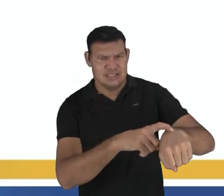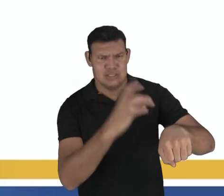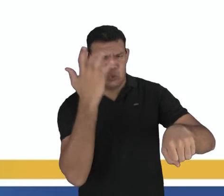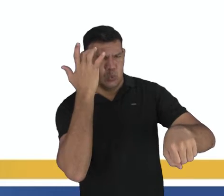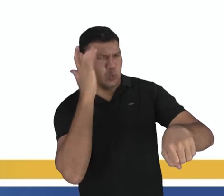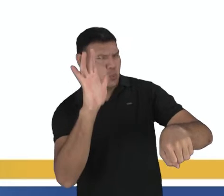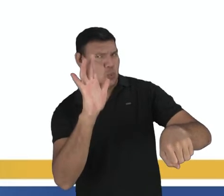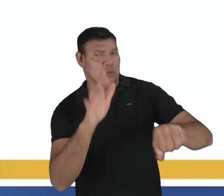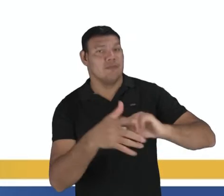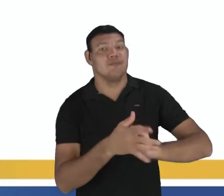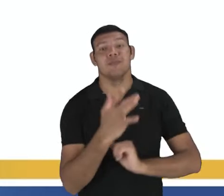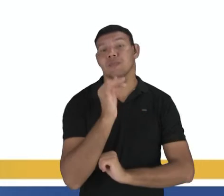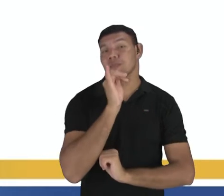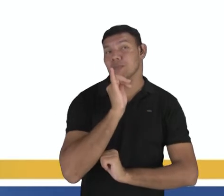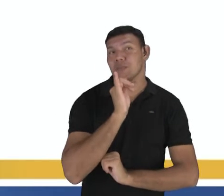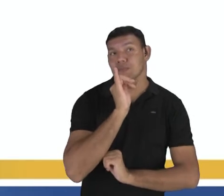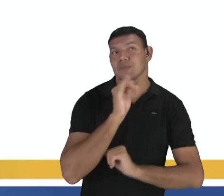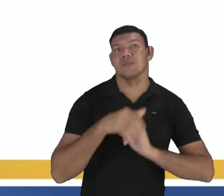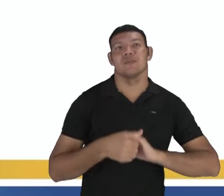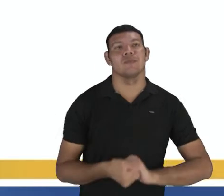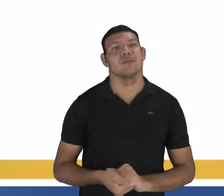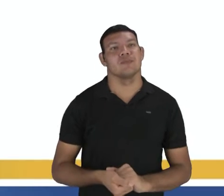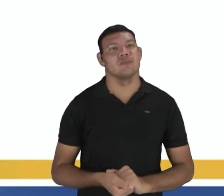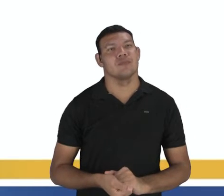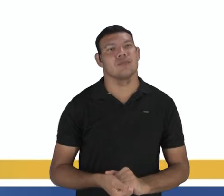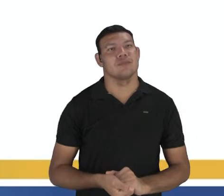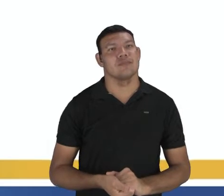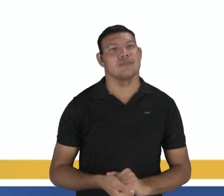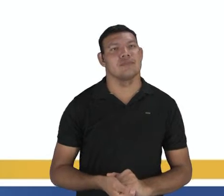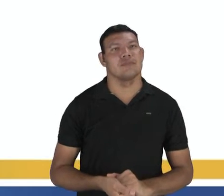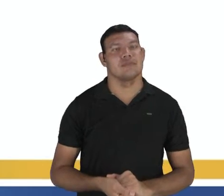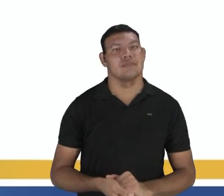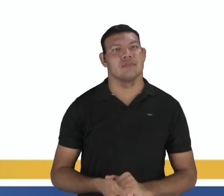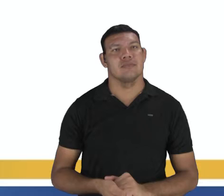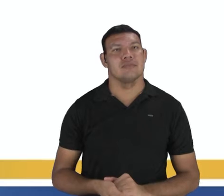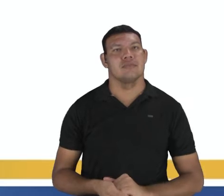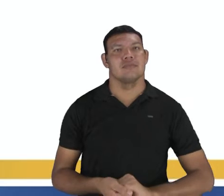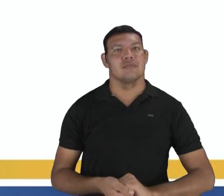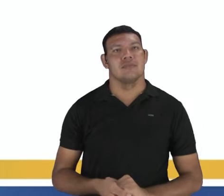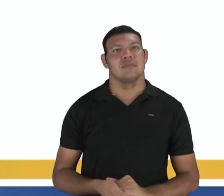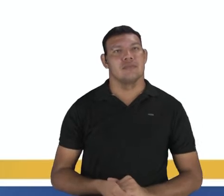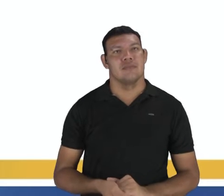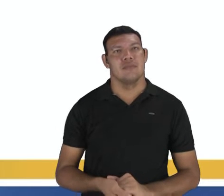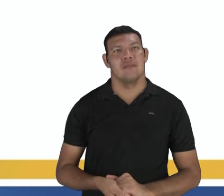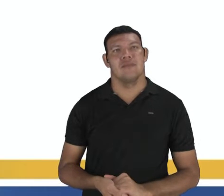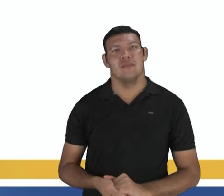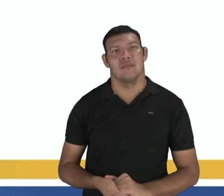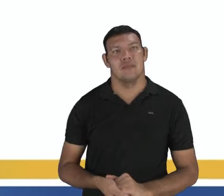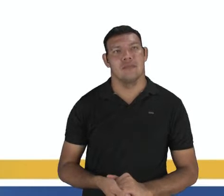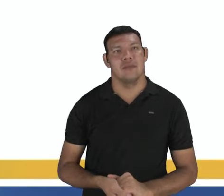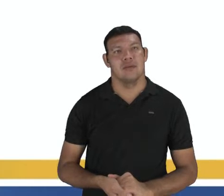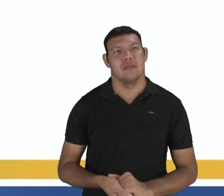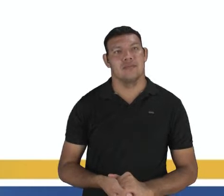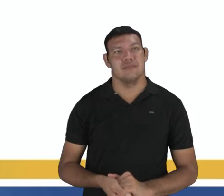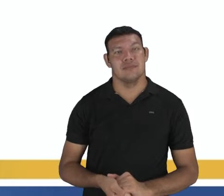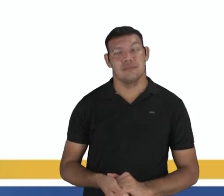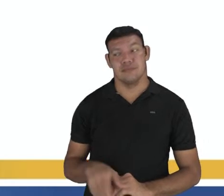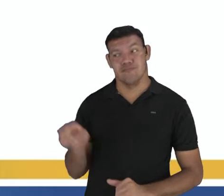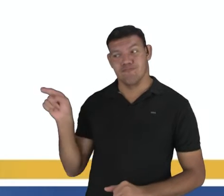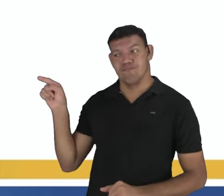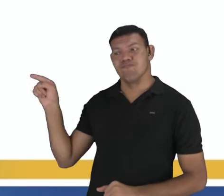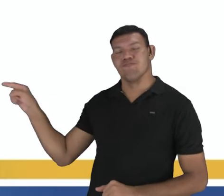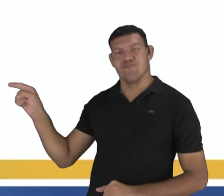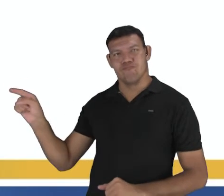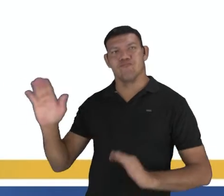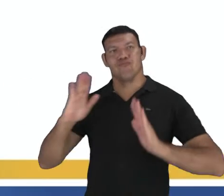preciso. Por exemplo, she has lived in New York for a while.